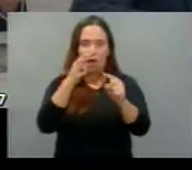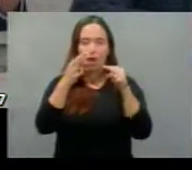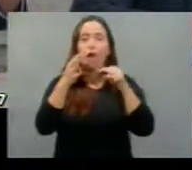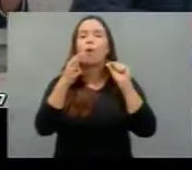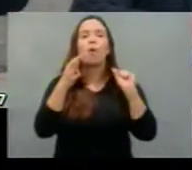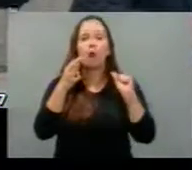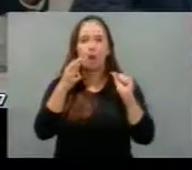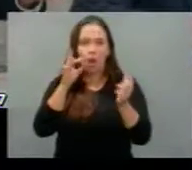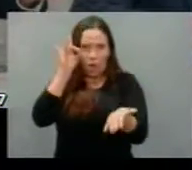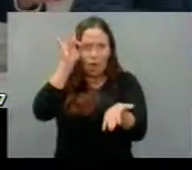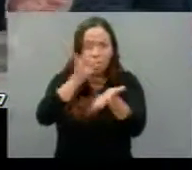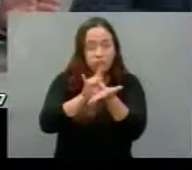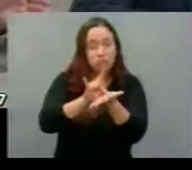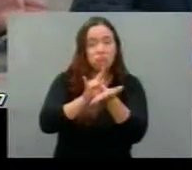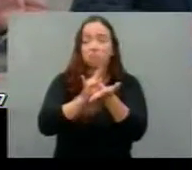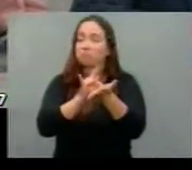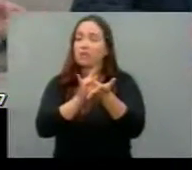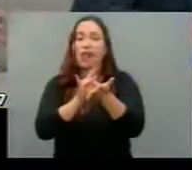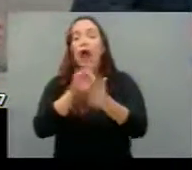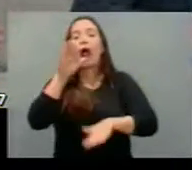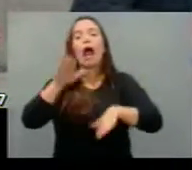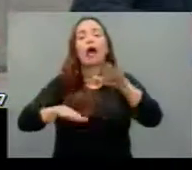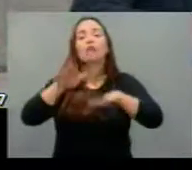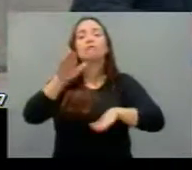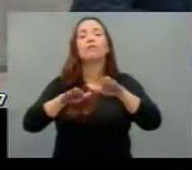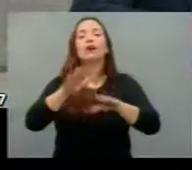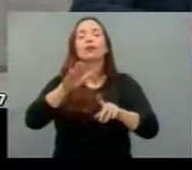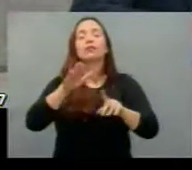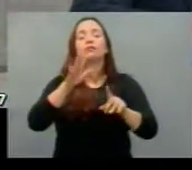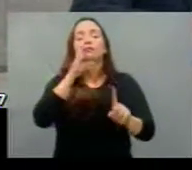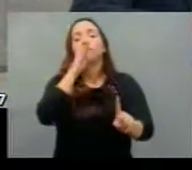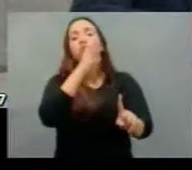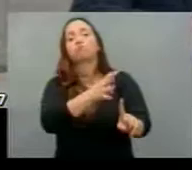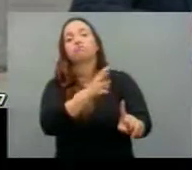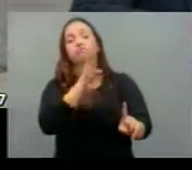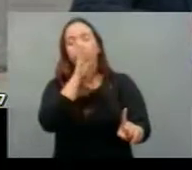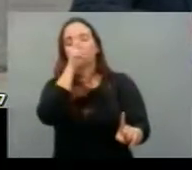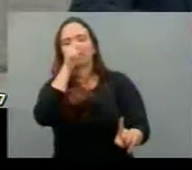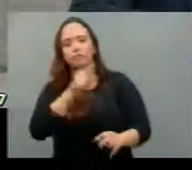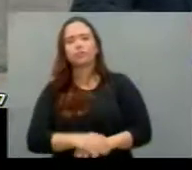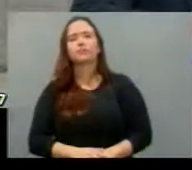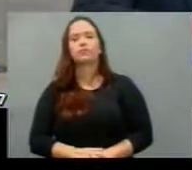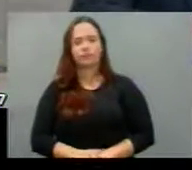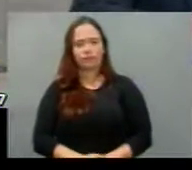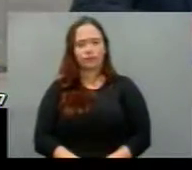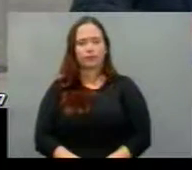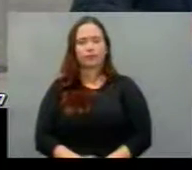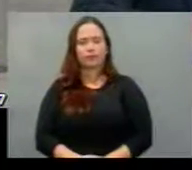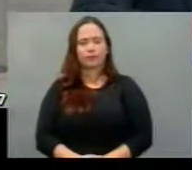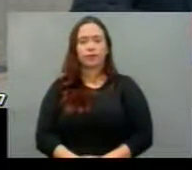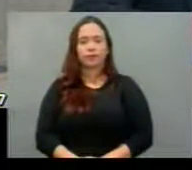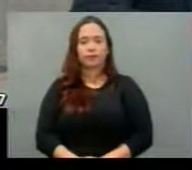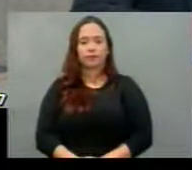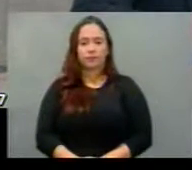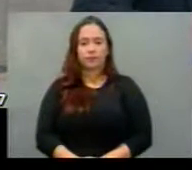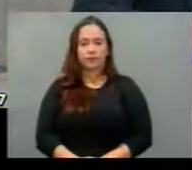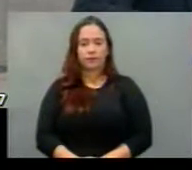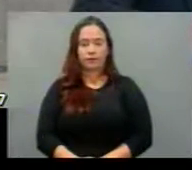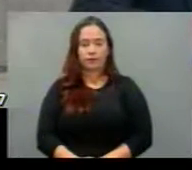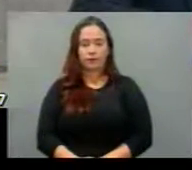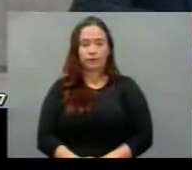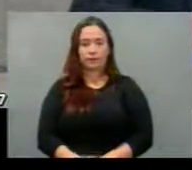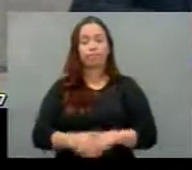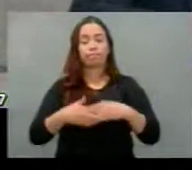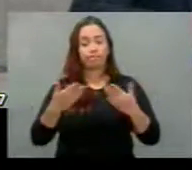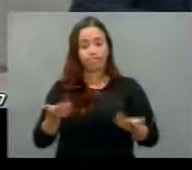primeiro, real, muito menos que já esteja condenado. Eu defendo o Estado Democrático de Direito, devido ao processo legal. Exatamente, chegarei a esse